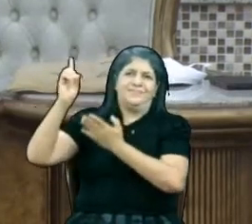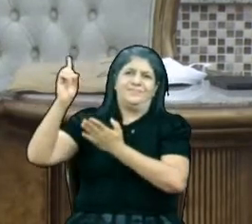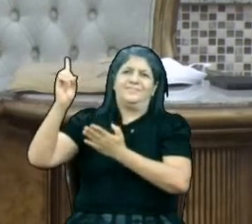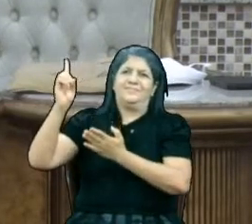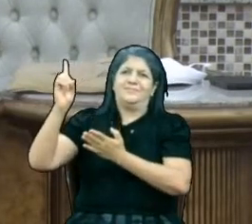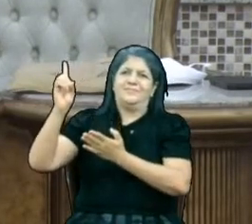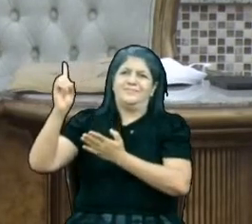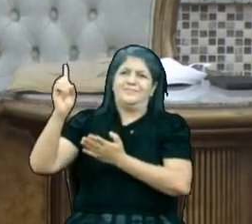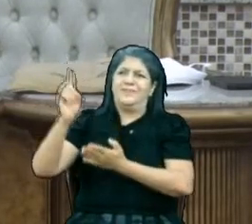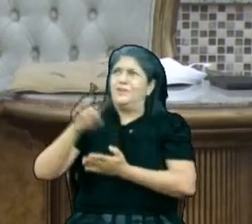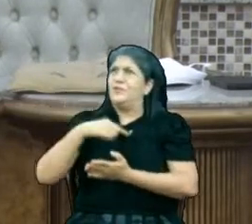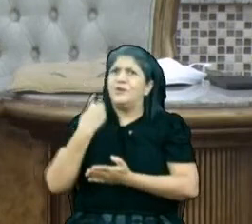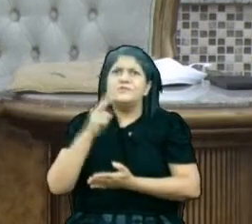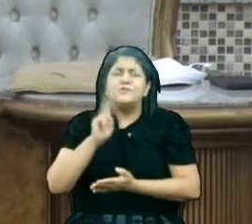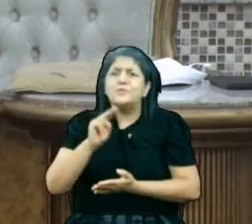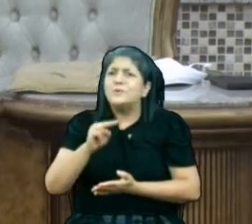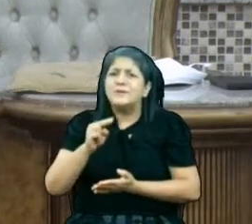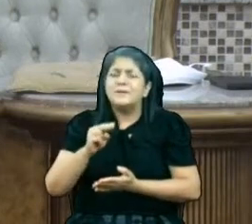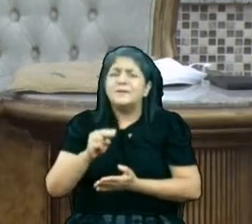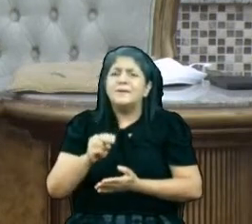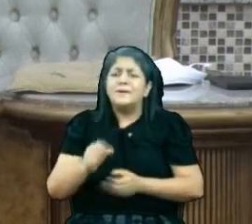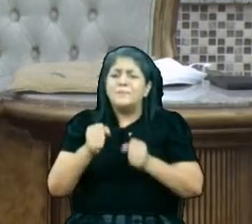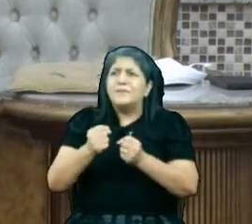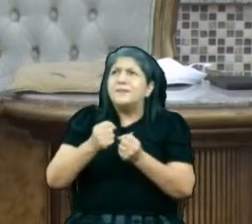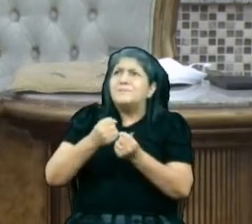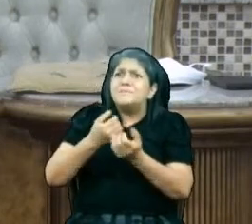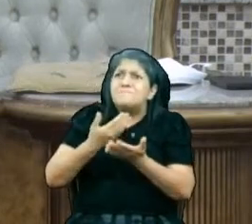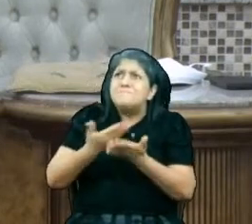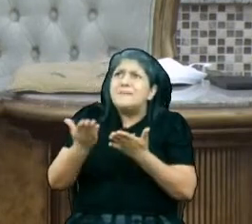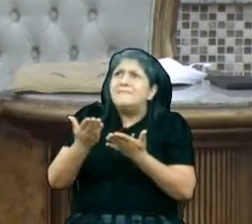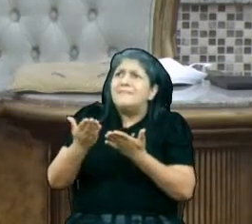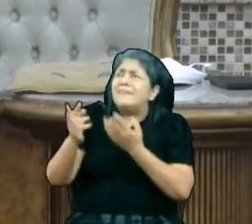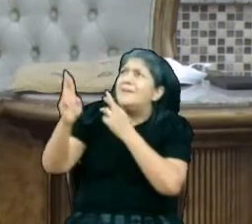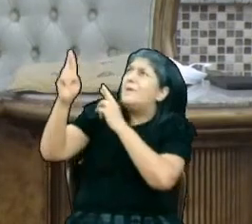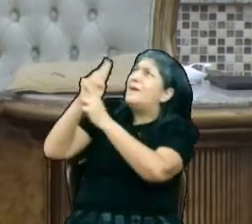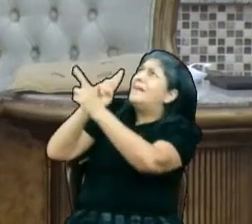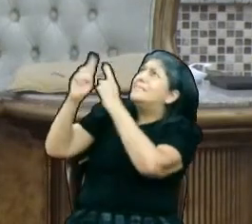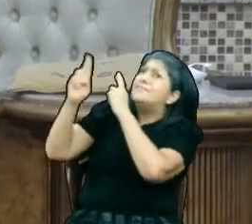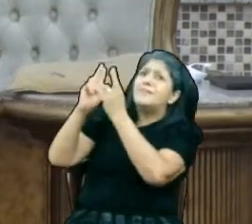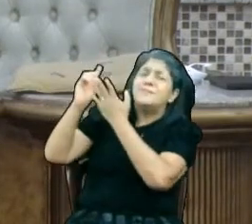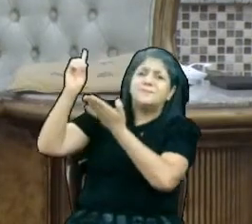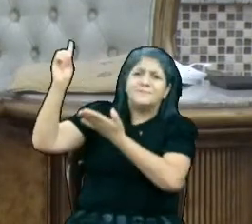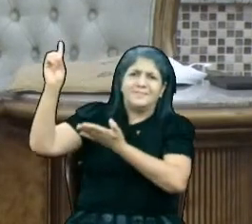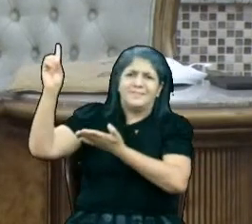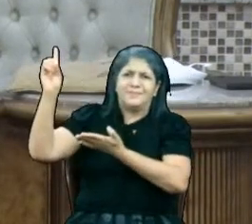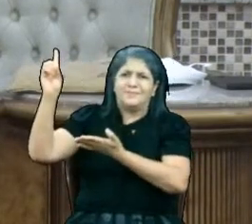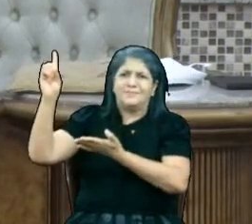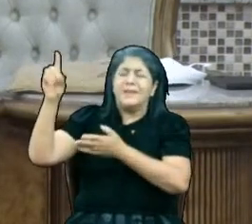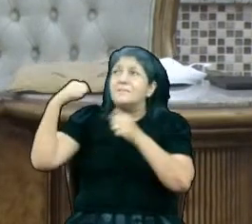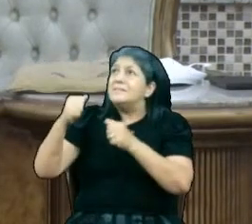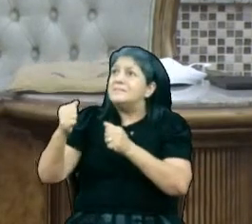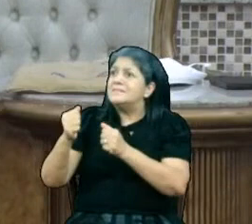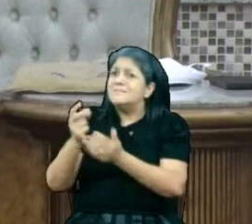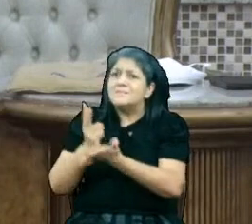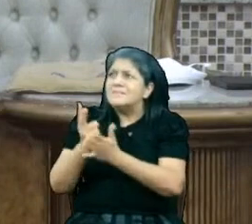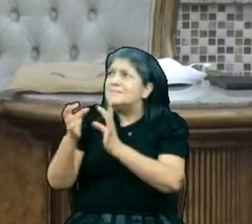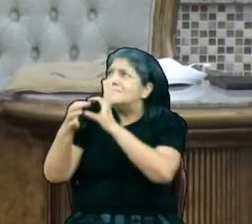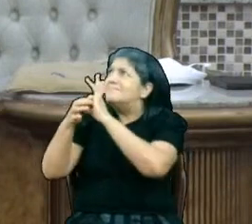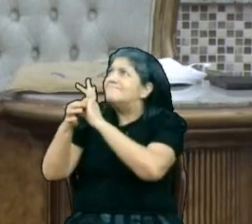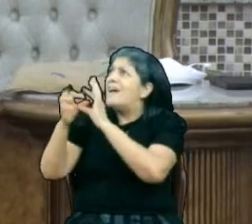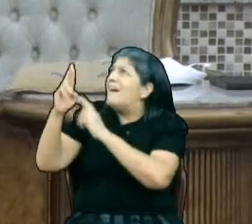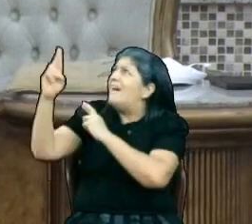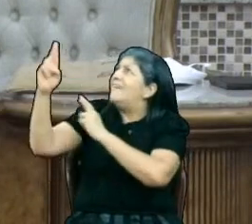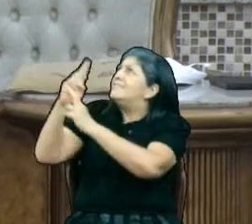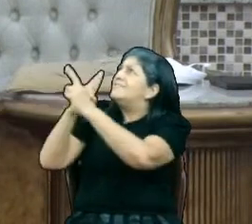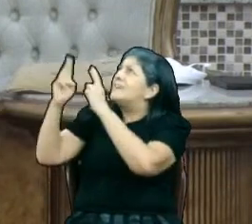perdemos perdemos valores preciosos primeiro é o valor espiritual que é o nó com o nosso Deus no